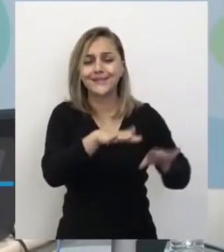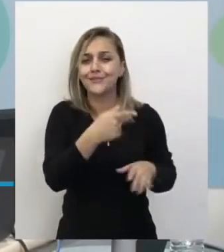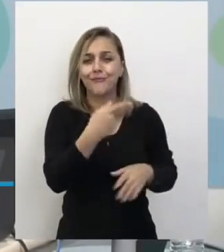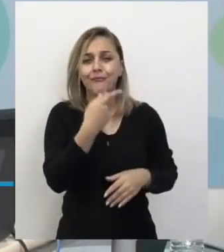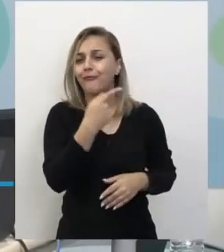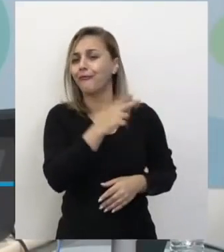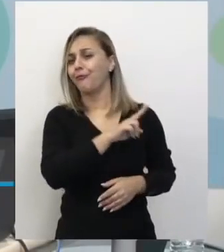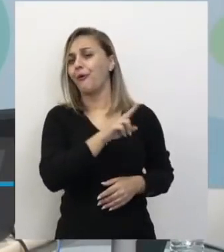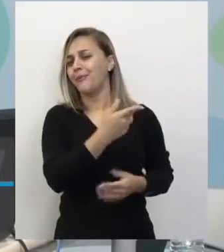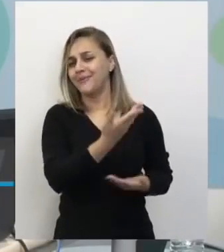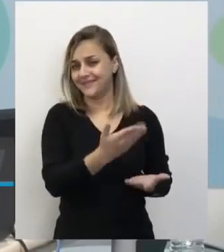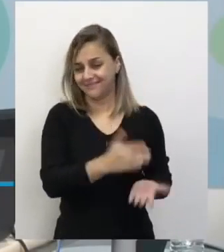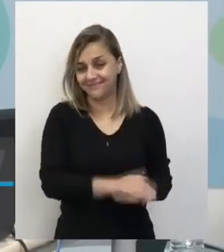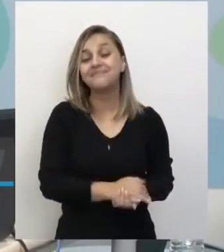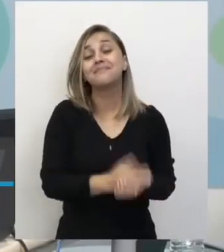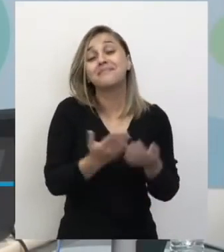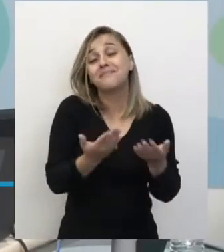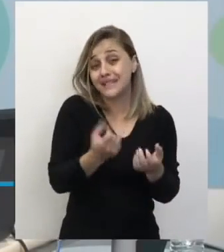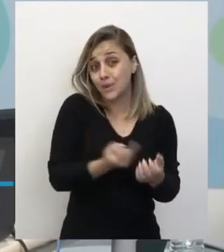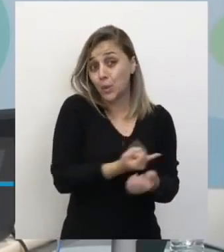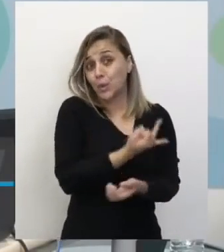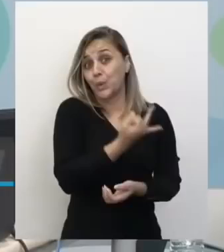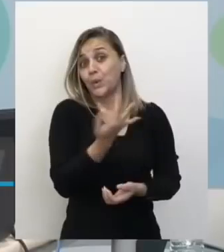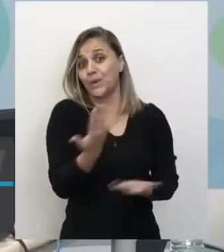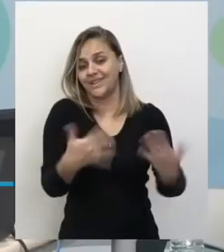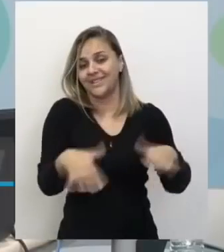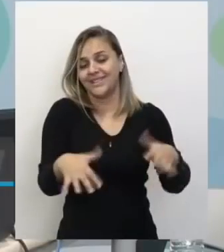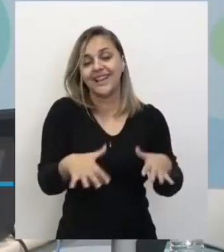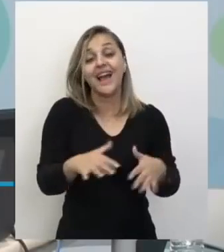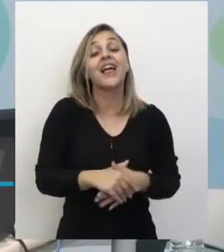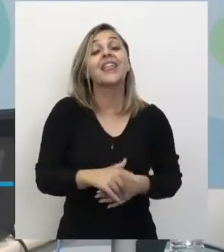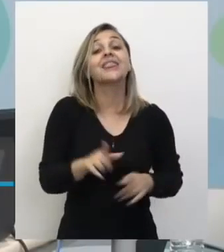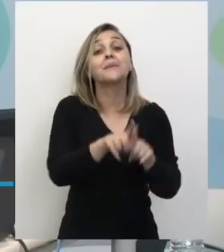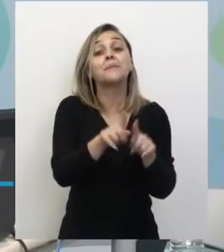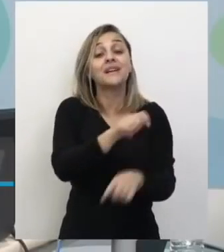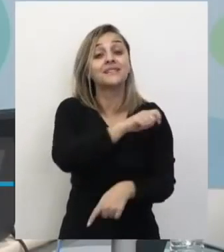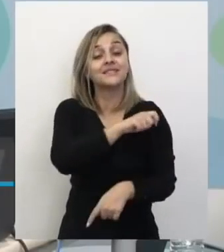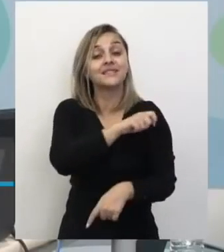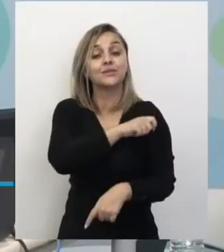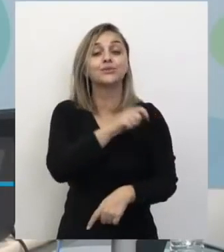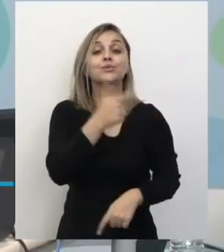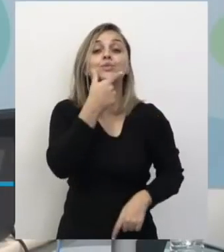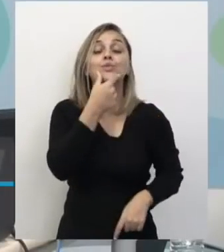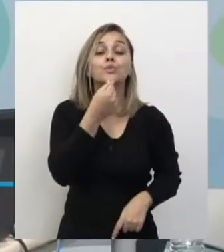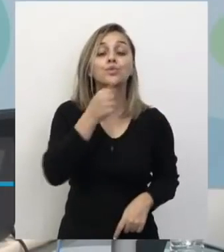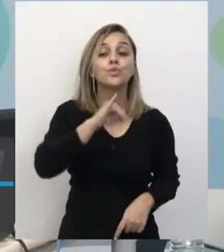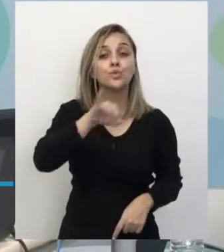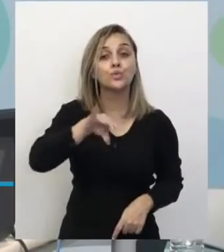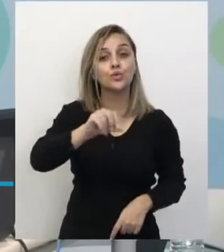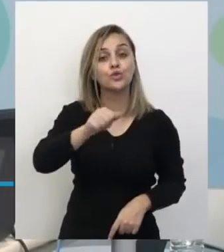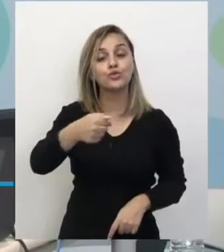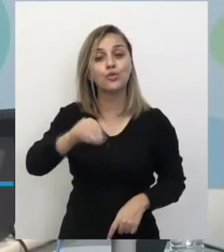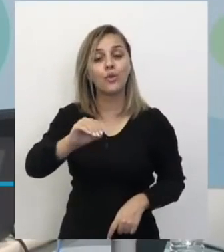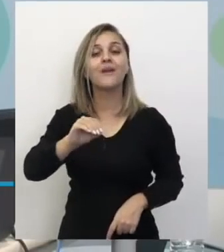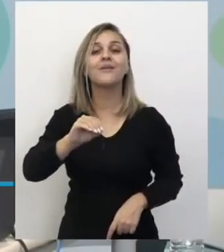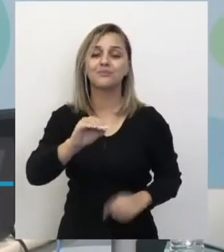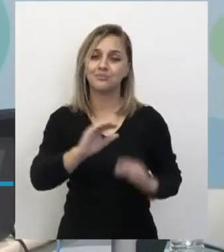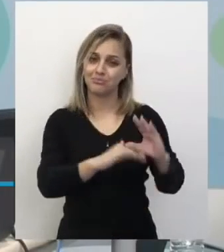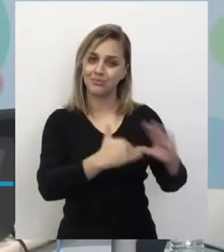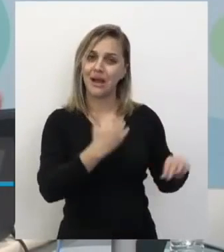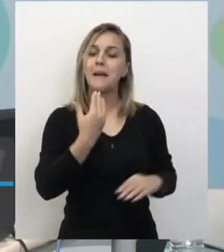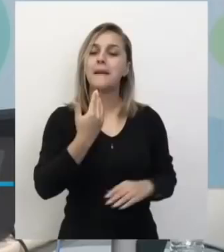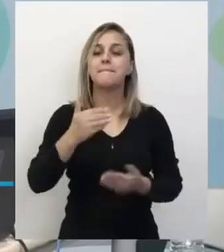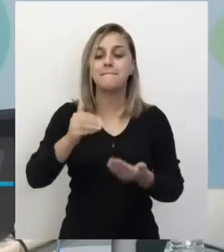como a gente sempre diz. O João Vitor colocou mamão, é aluno da PEI Aurora de Indaiatuba, um abração aí para vocês também. Bom.